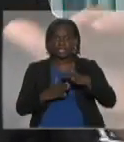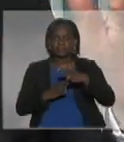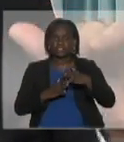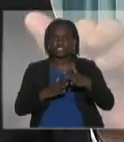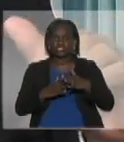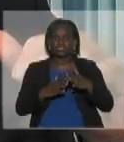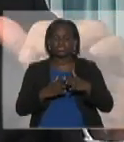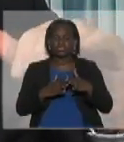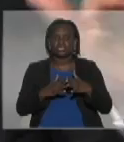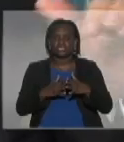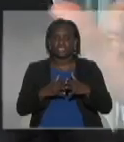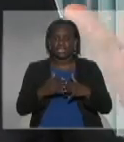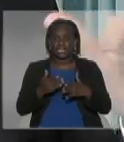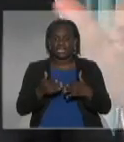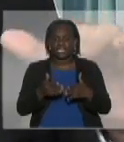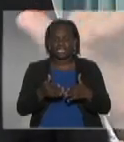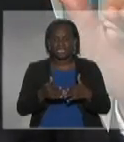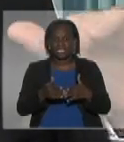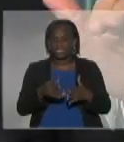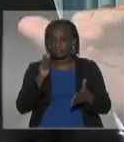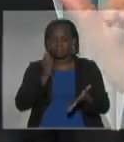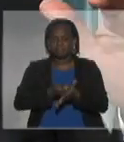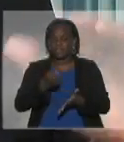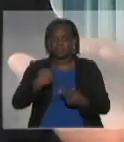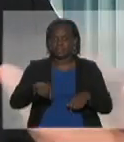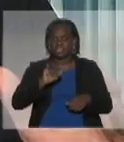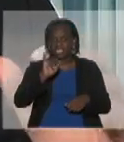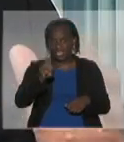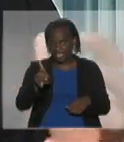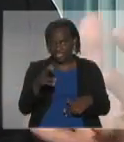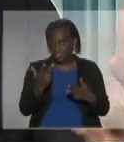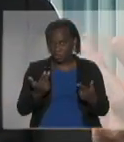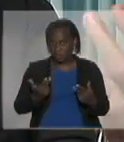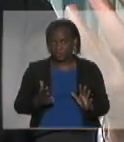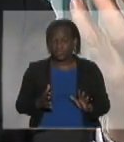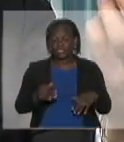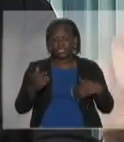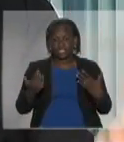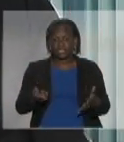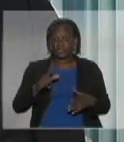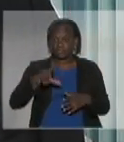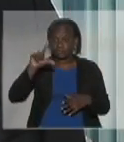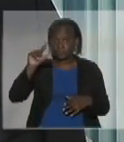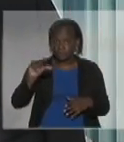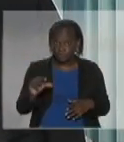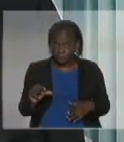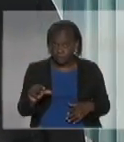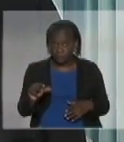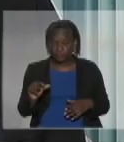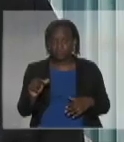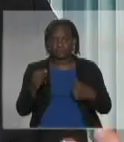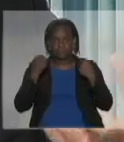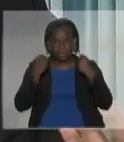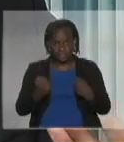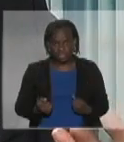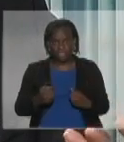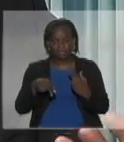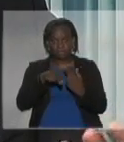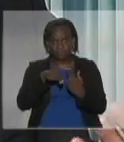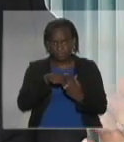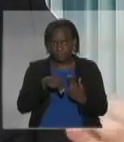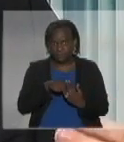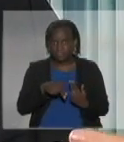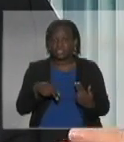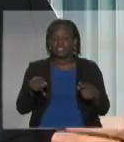o limite de isenção do imposto de renda. Com isso, você diminuiu o peso do